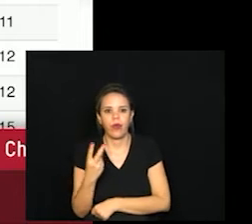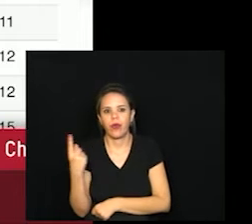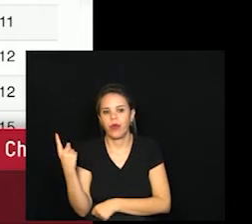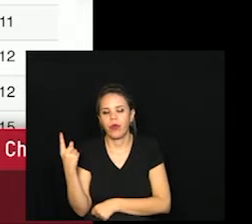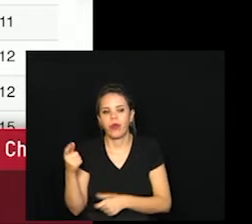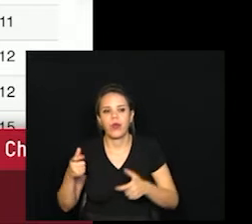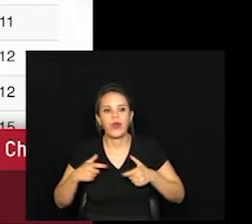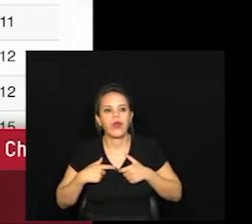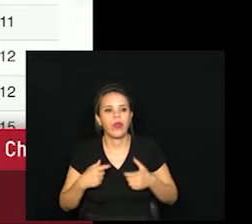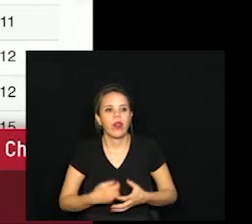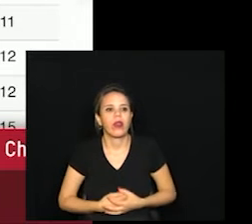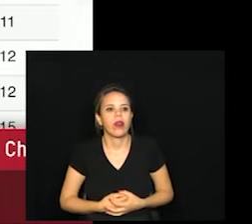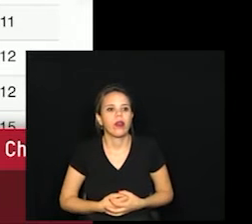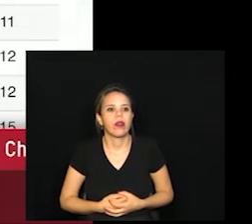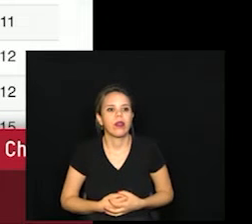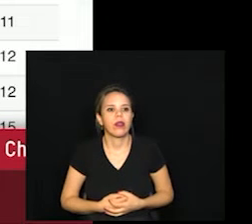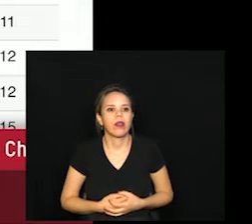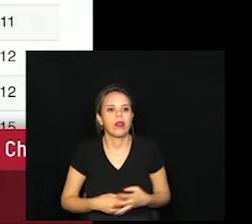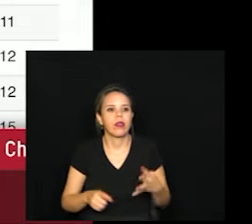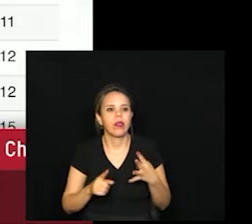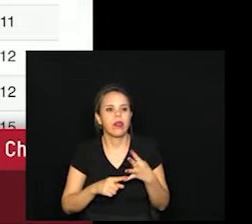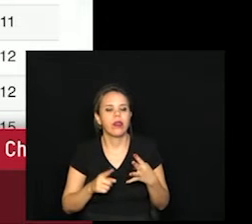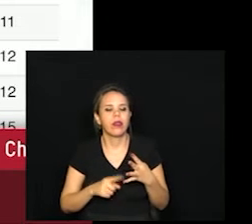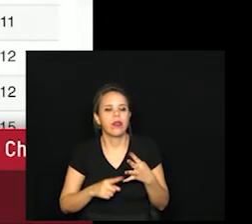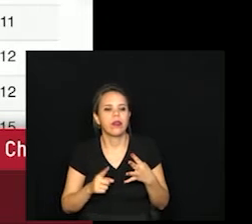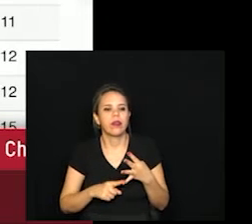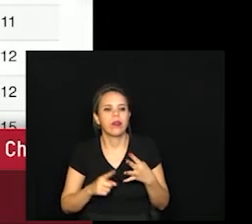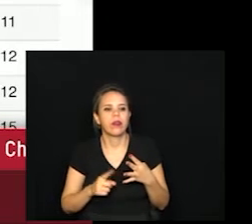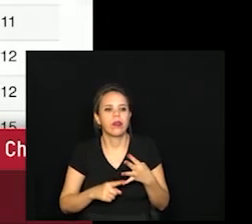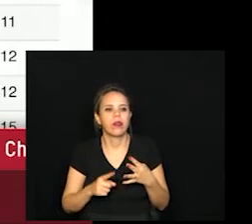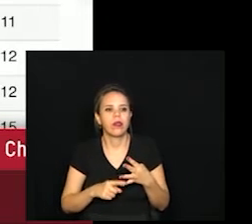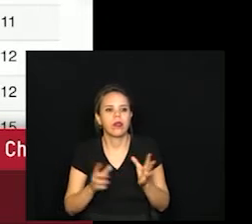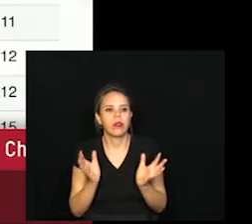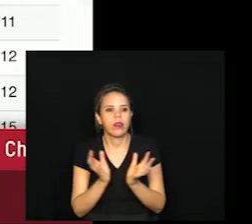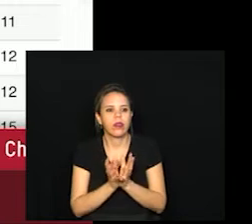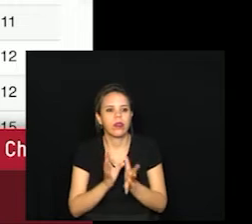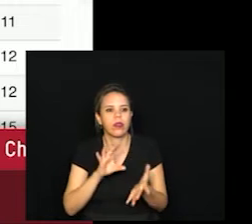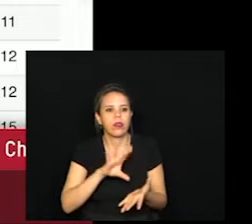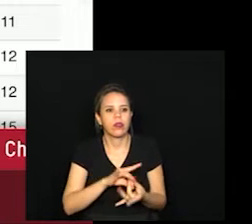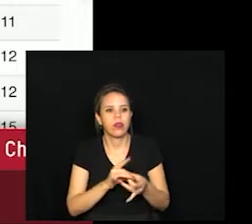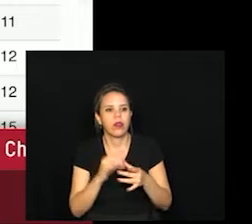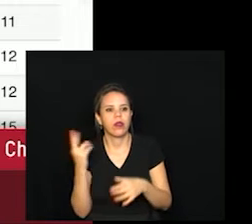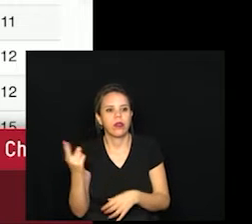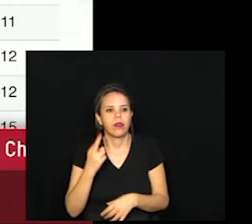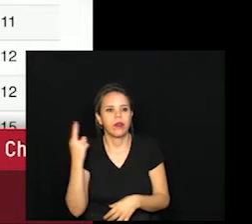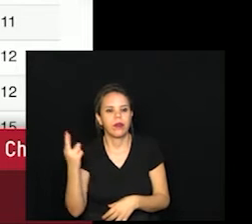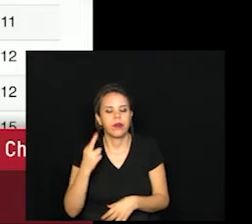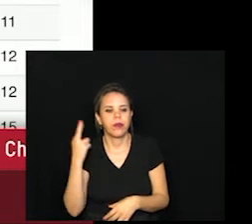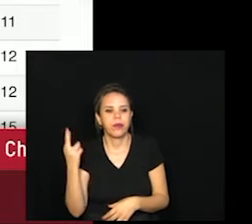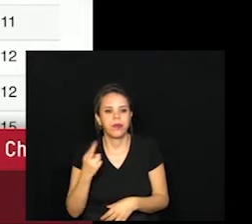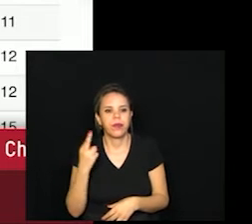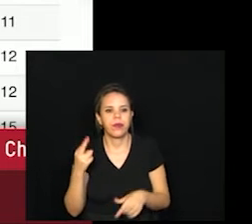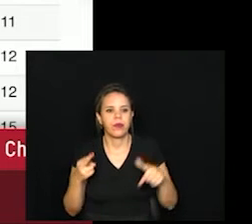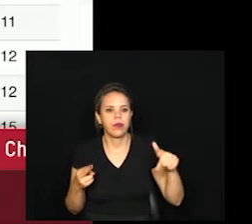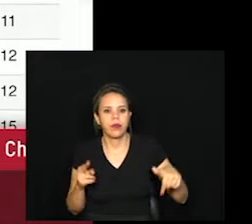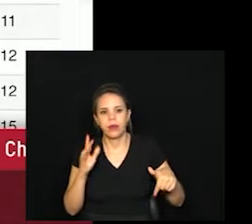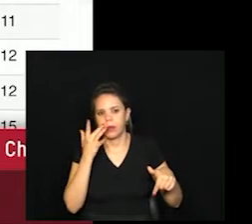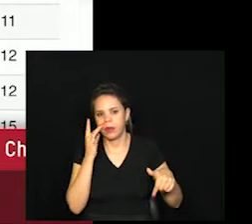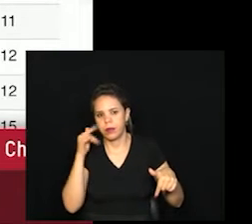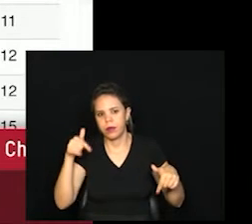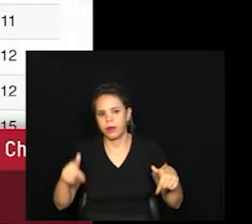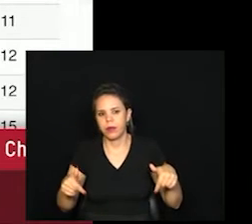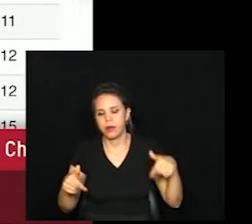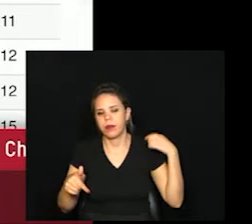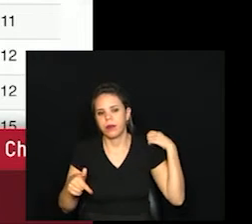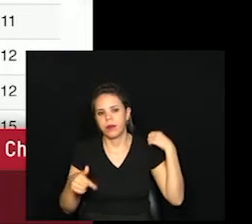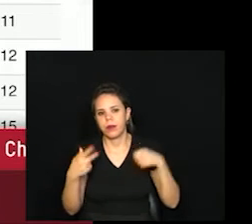21 medalhas. Na quarta colocação, Comitê Olímpico Russo, 7 de ouro, 7 de prata e